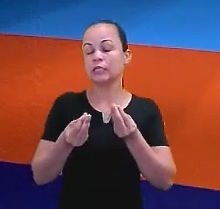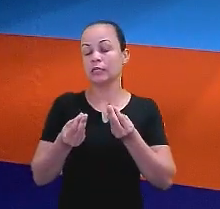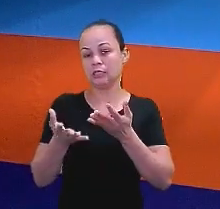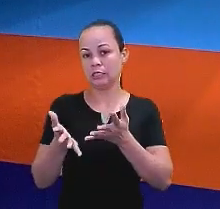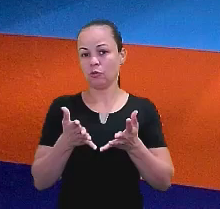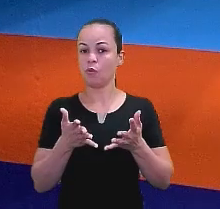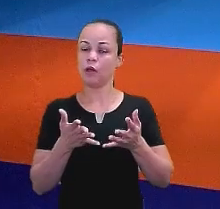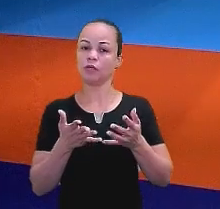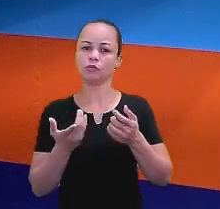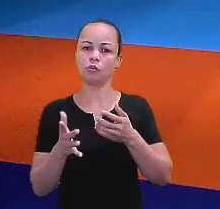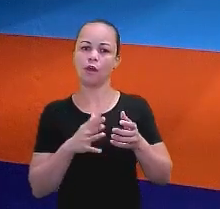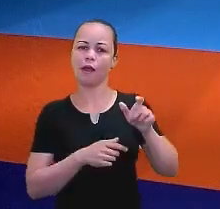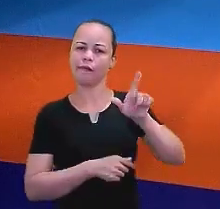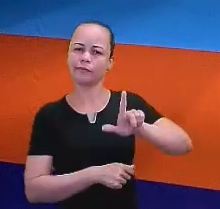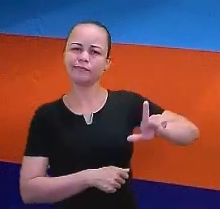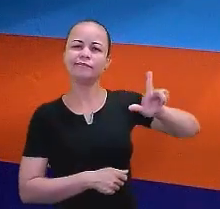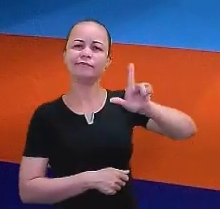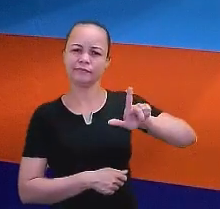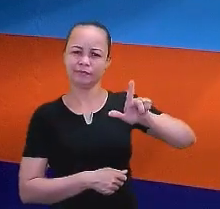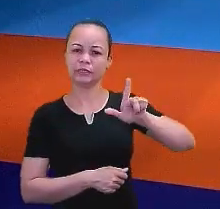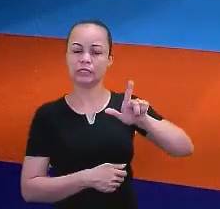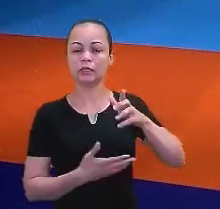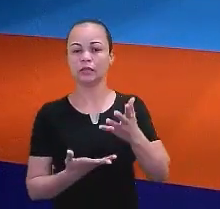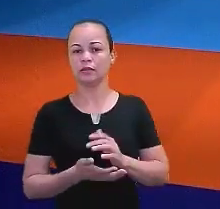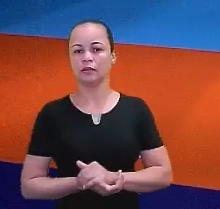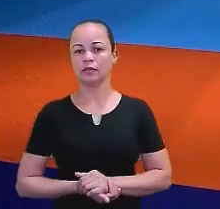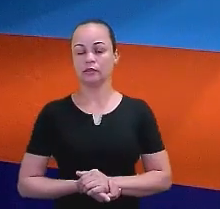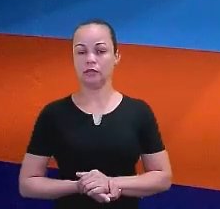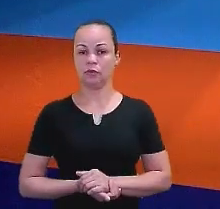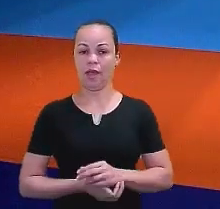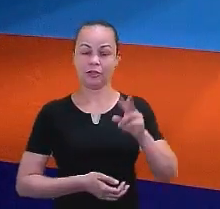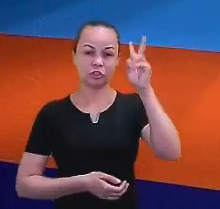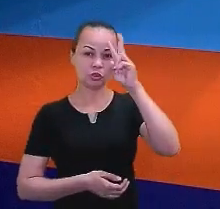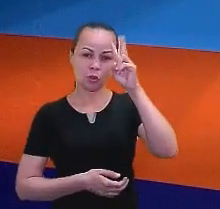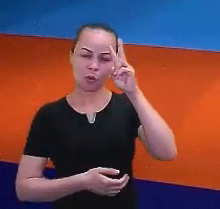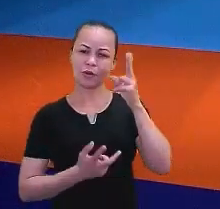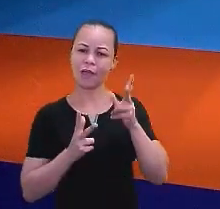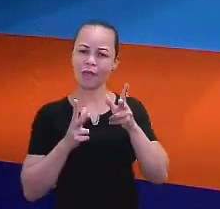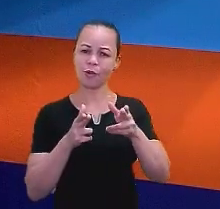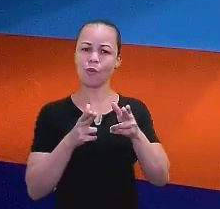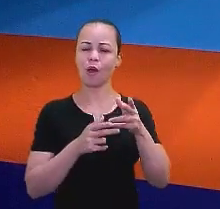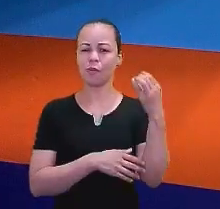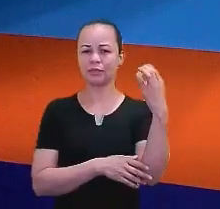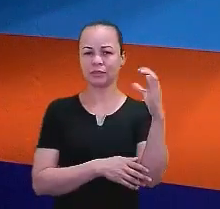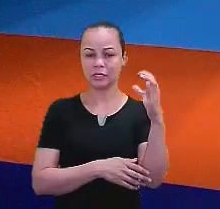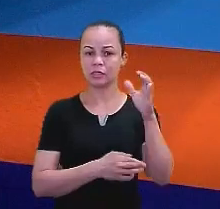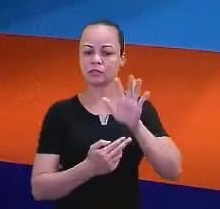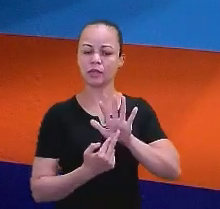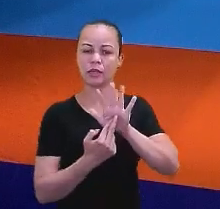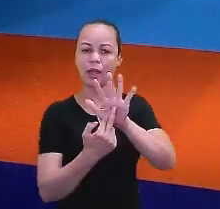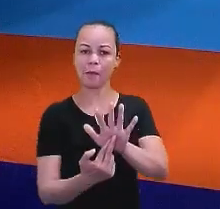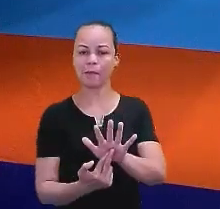enquanto literatura. A história ela é uma ciência que vai nos apresentar